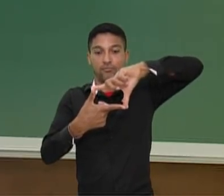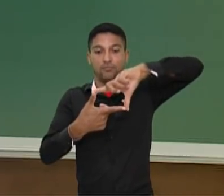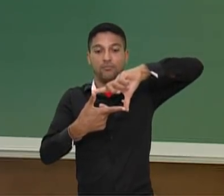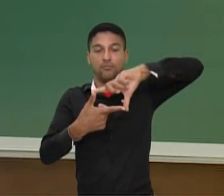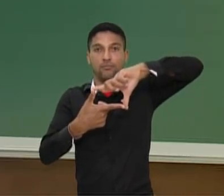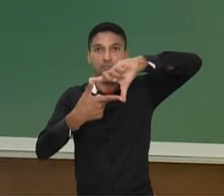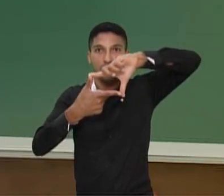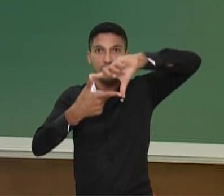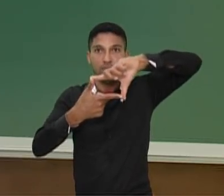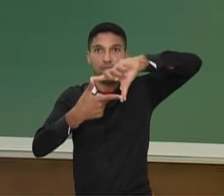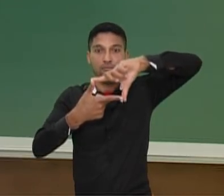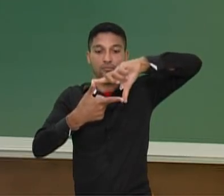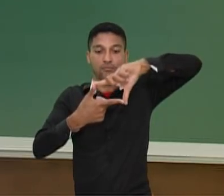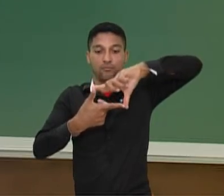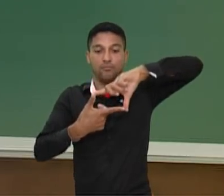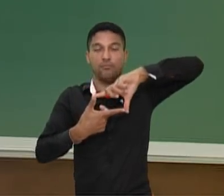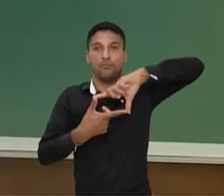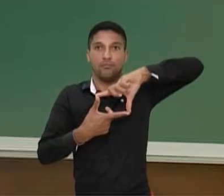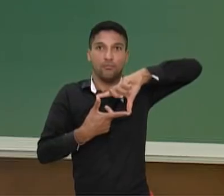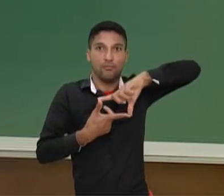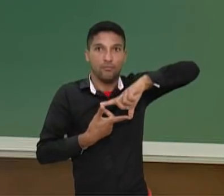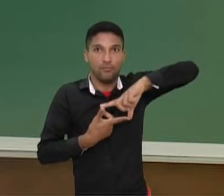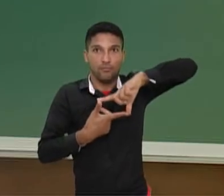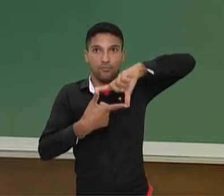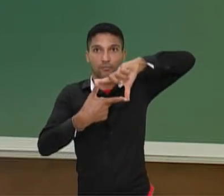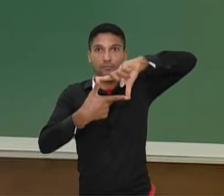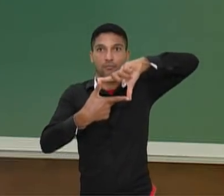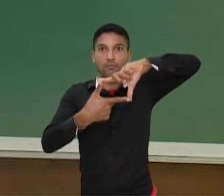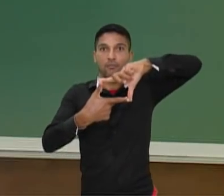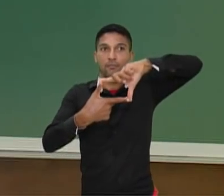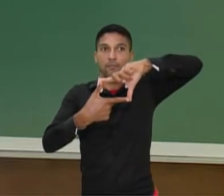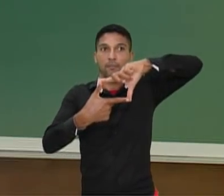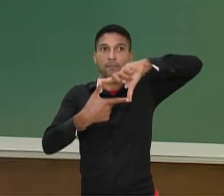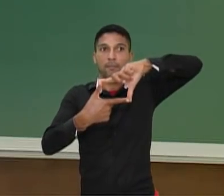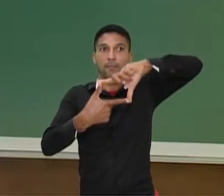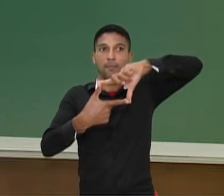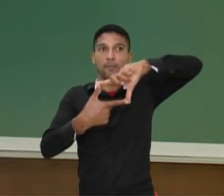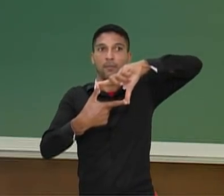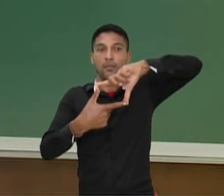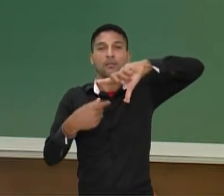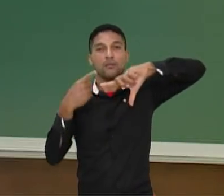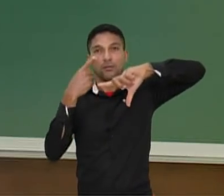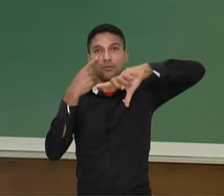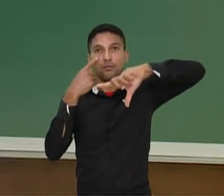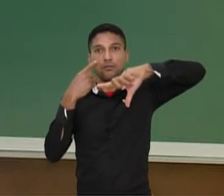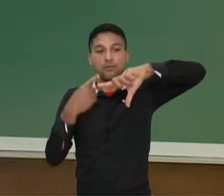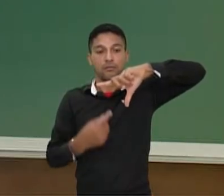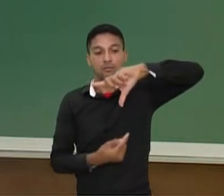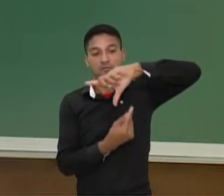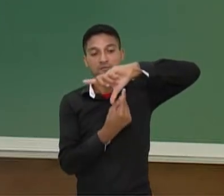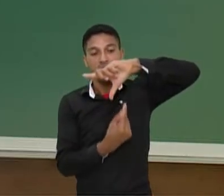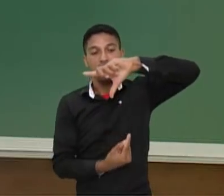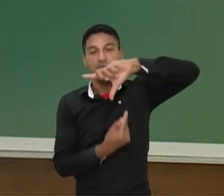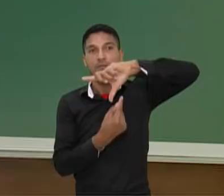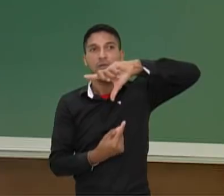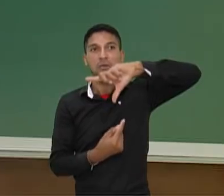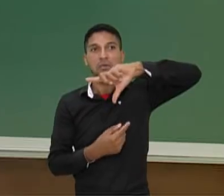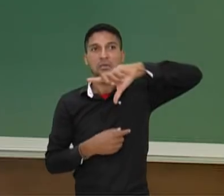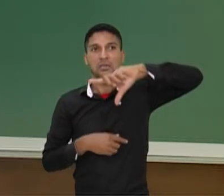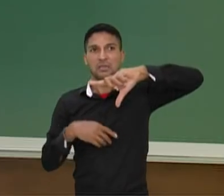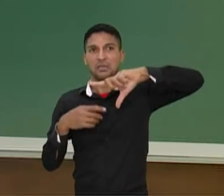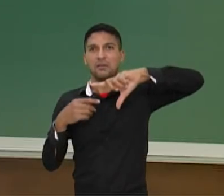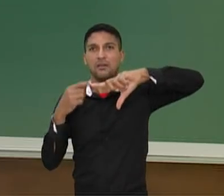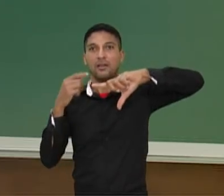Observe o paralelogramo abaixo. Aí vocês correm ler a pergunta. Tá errado. Se ele mandou